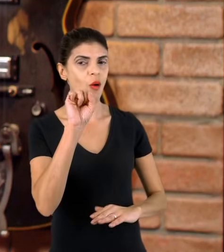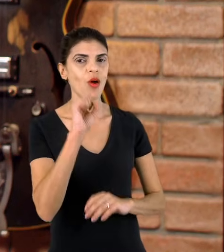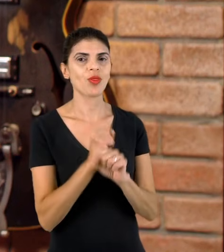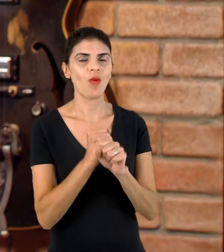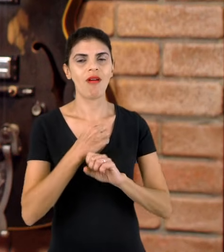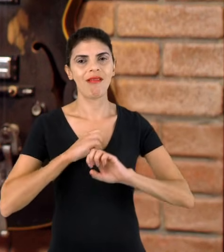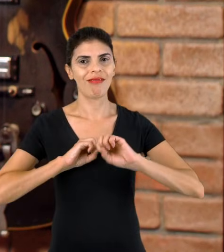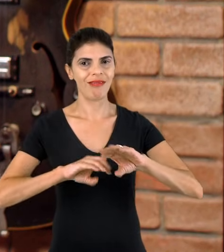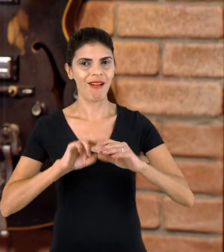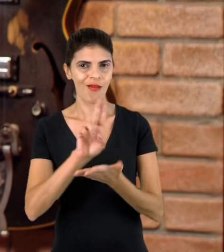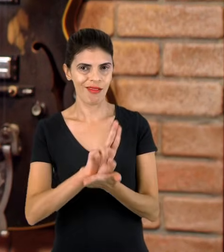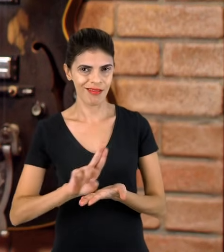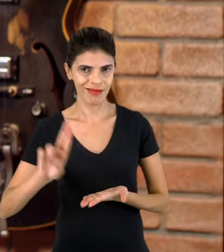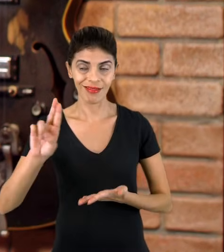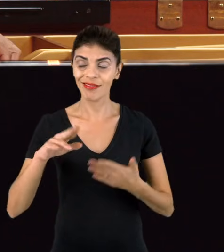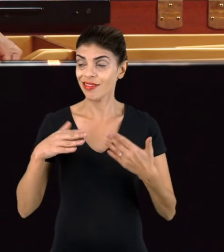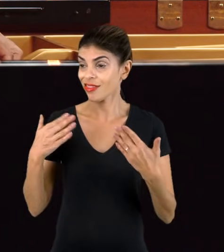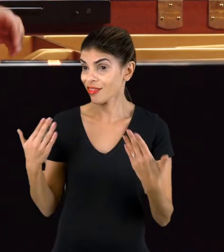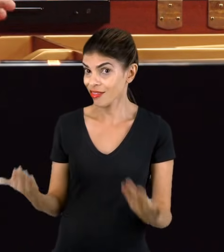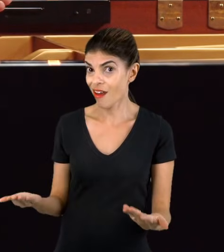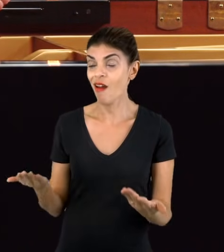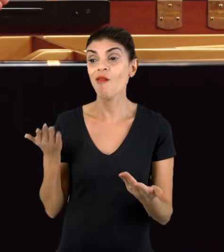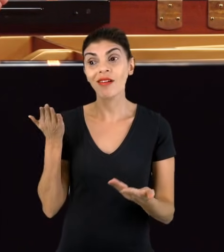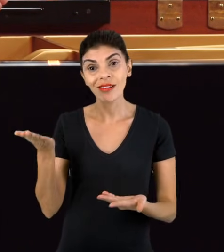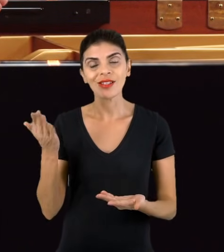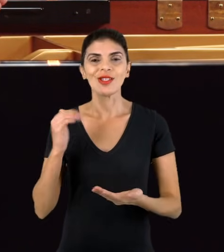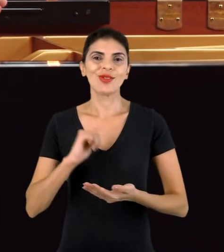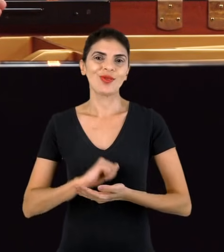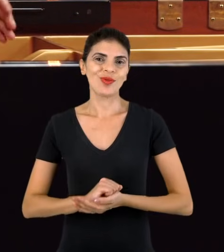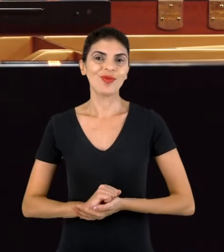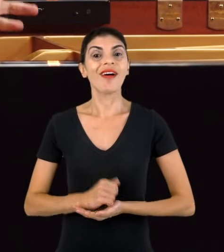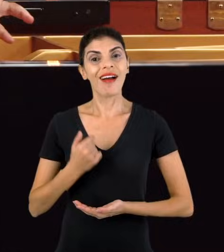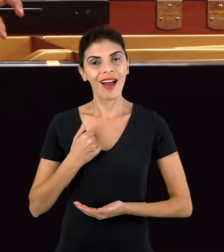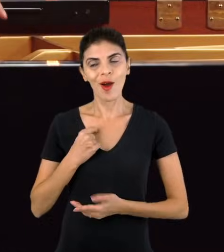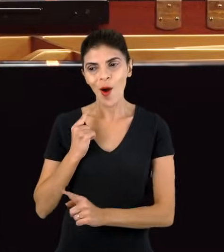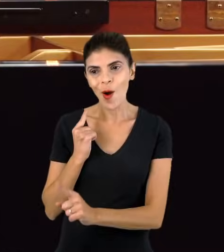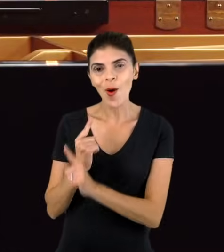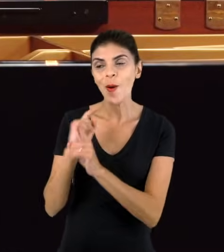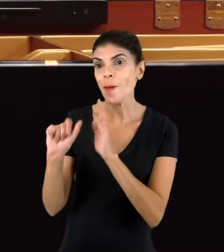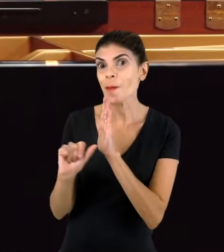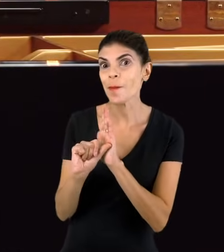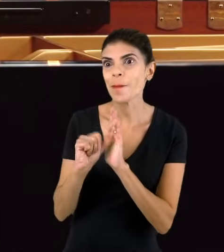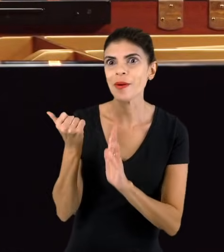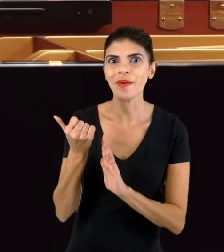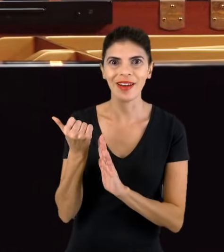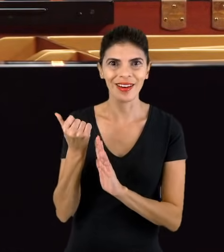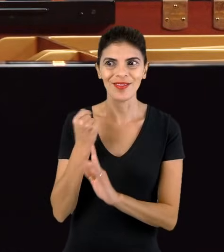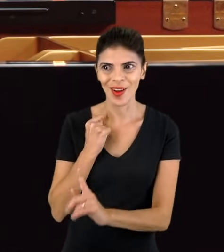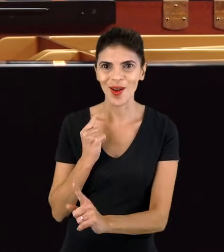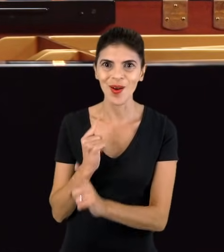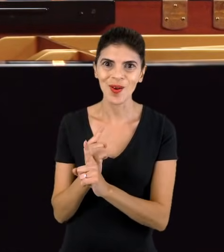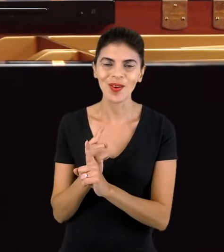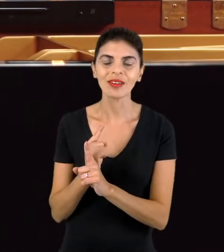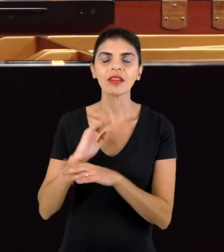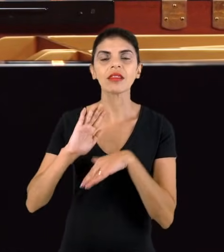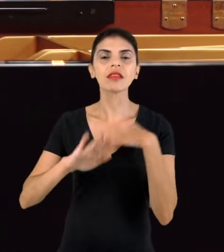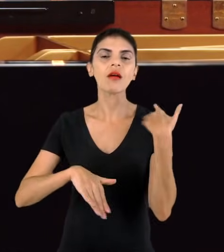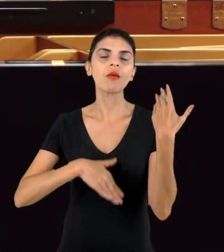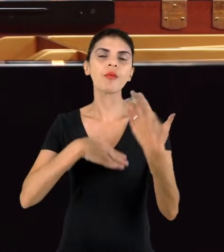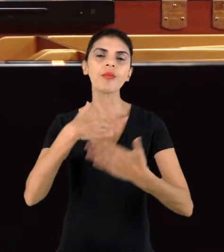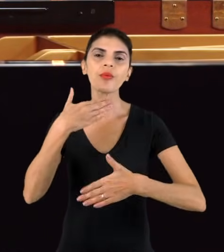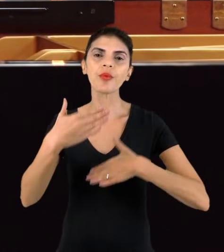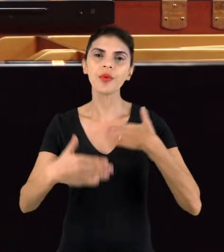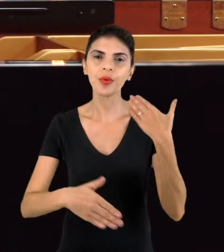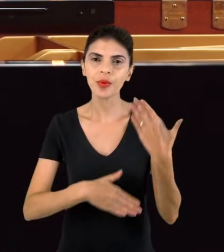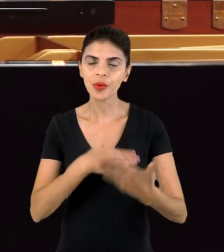8 anos. Morou lá, dando, né? Dando aula na universidade lá. Então, exatamente isso. Aí eu te encontrei ali pela primeira vez e